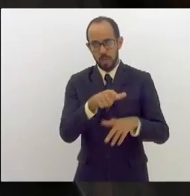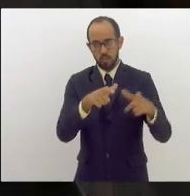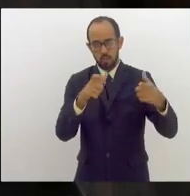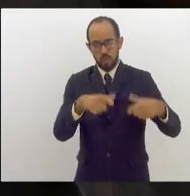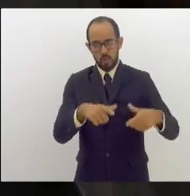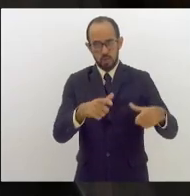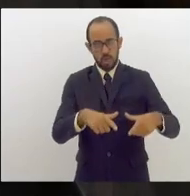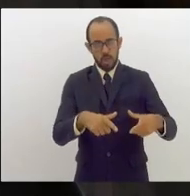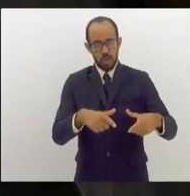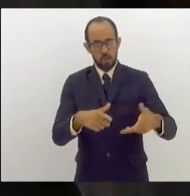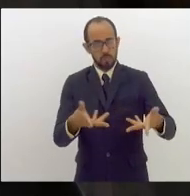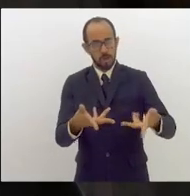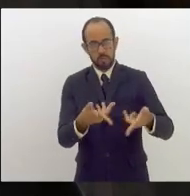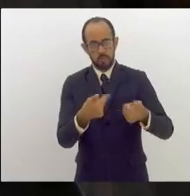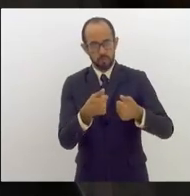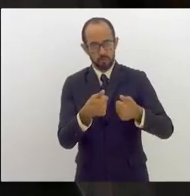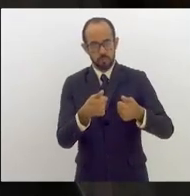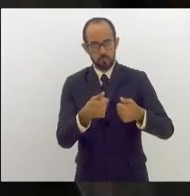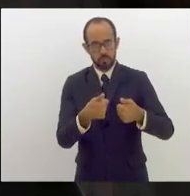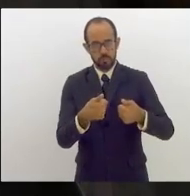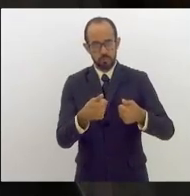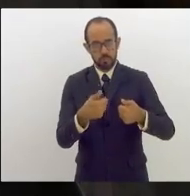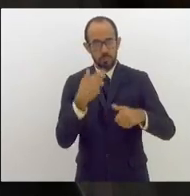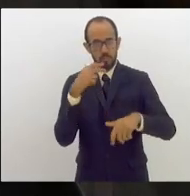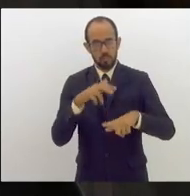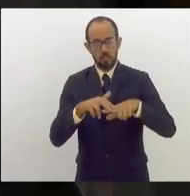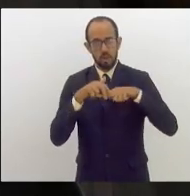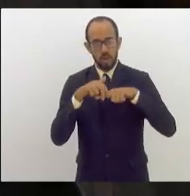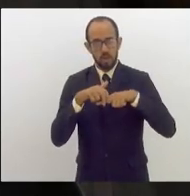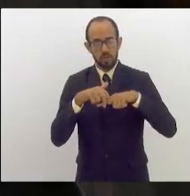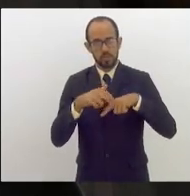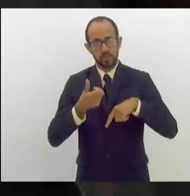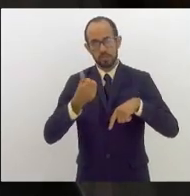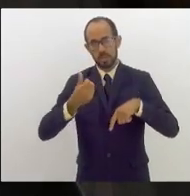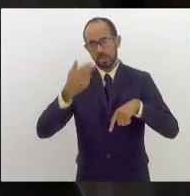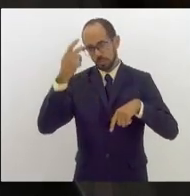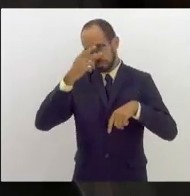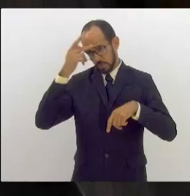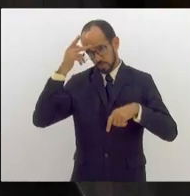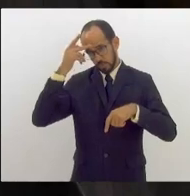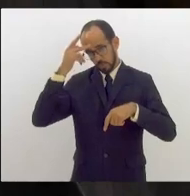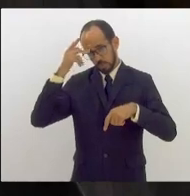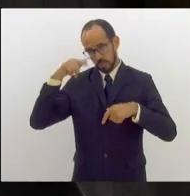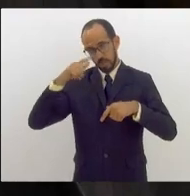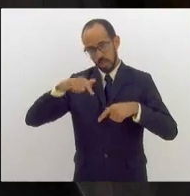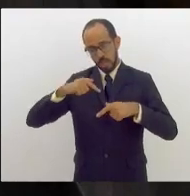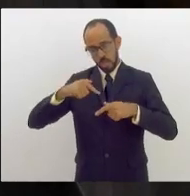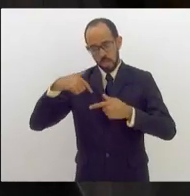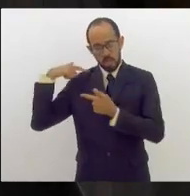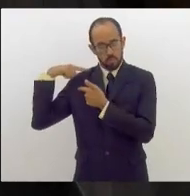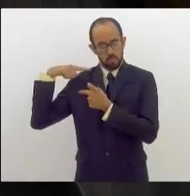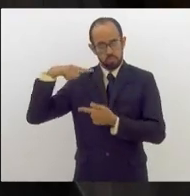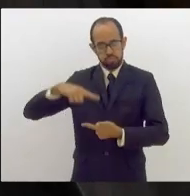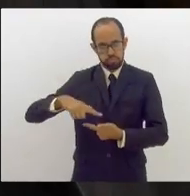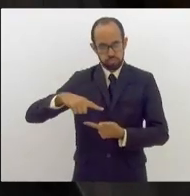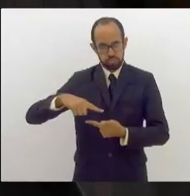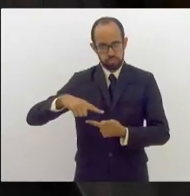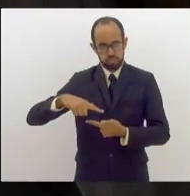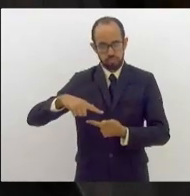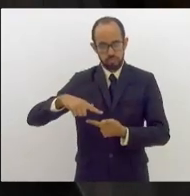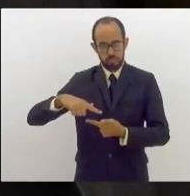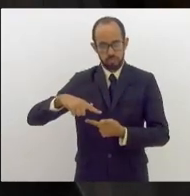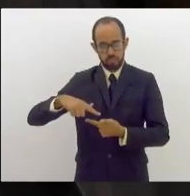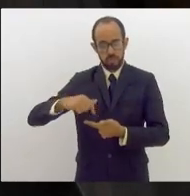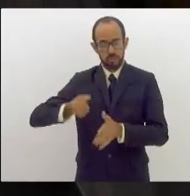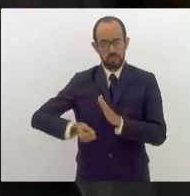tão nobre para meia dúzia de supostos descendentes de índios e muitos militantes lobotomizados